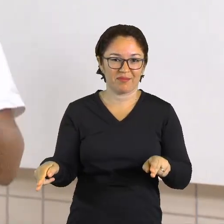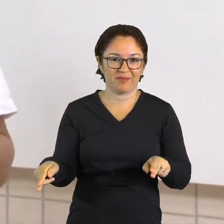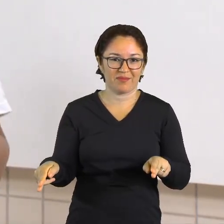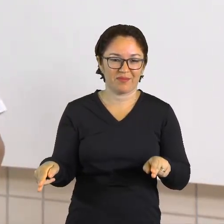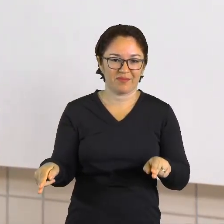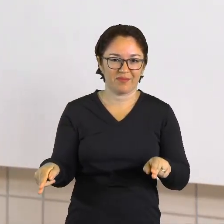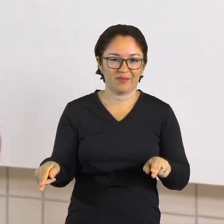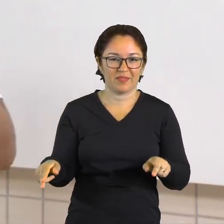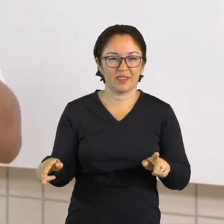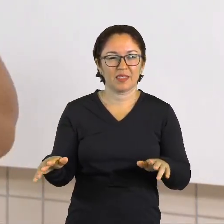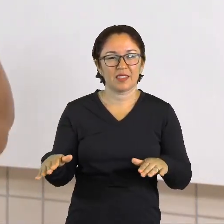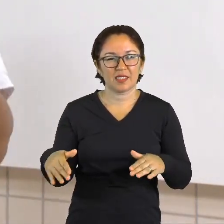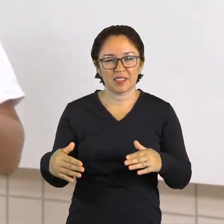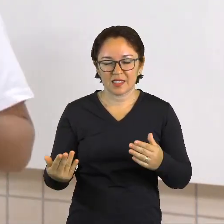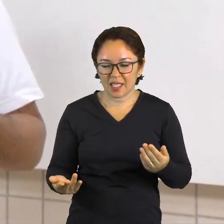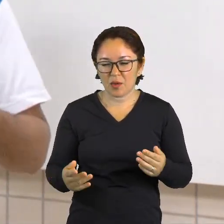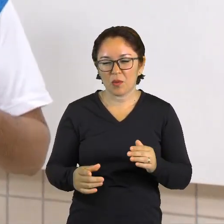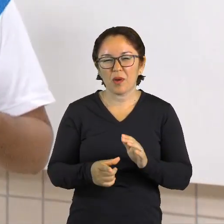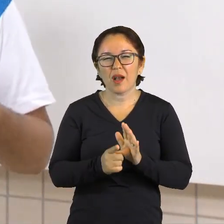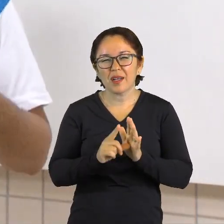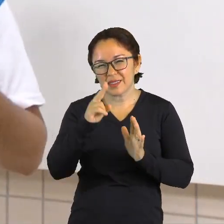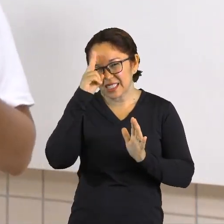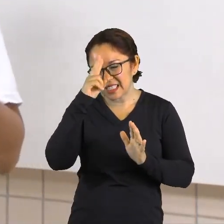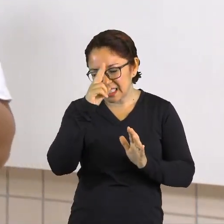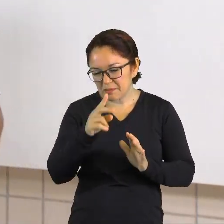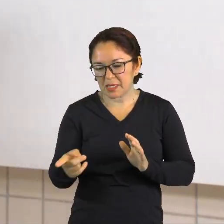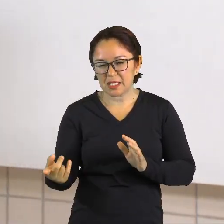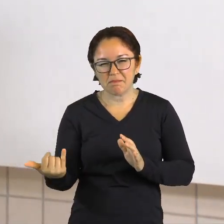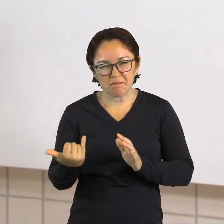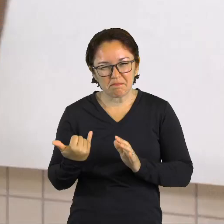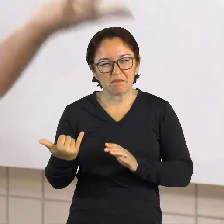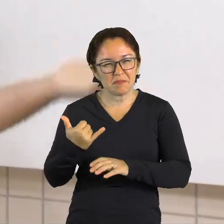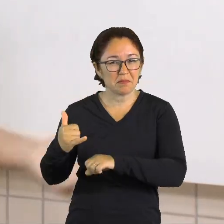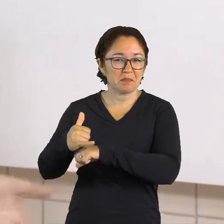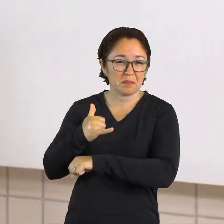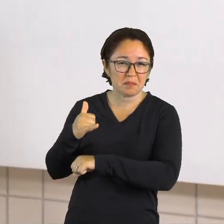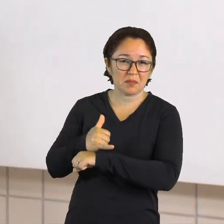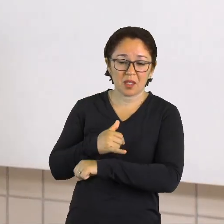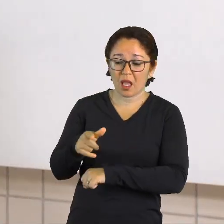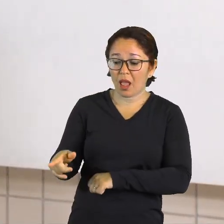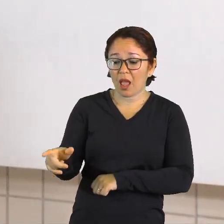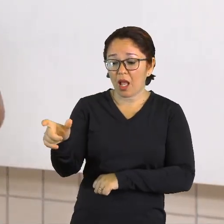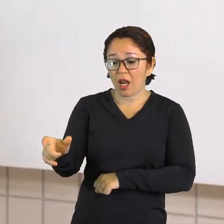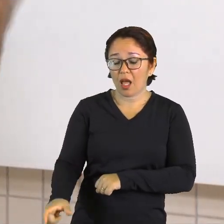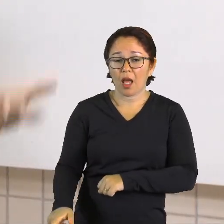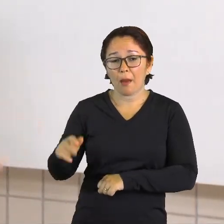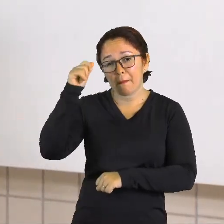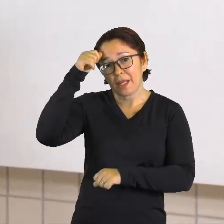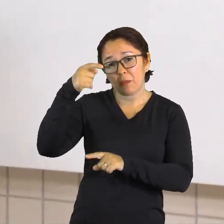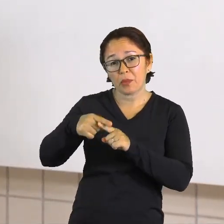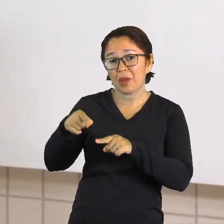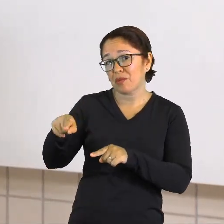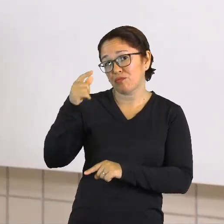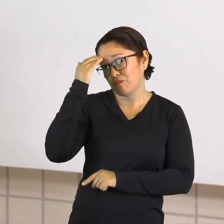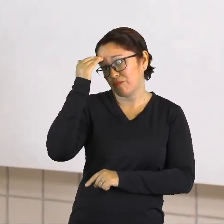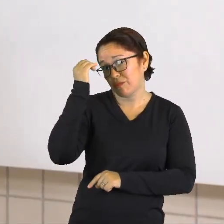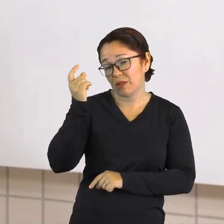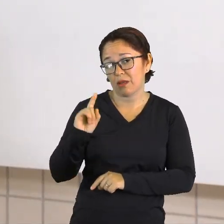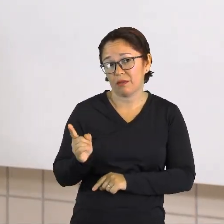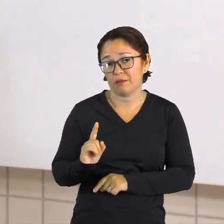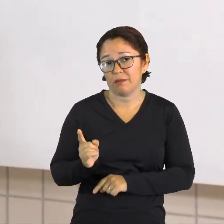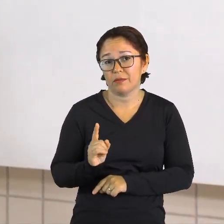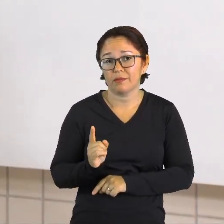as desculpas que ela dava, né? As histórias que ela inventava, porque ela não sabia por que ela era preta, né? Por que ela era negra. E